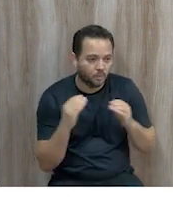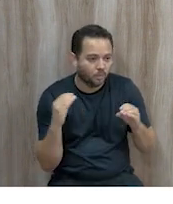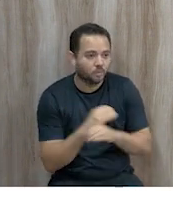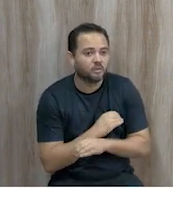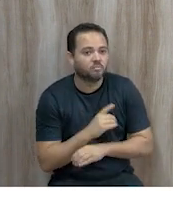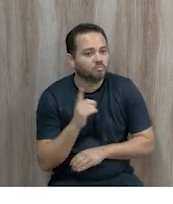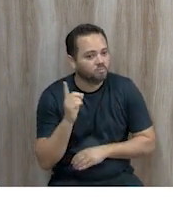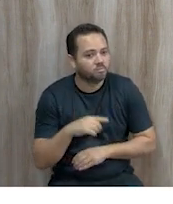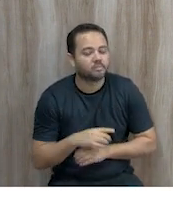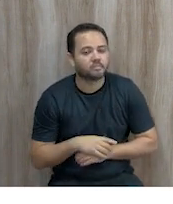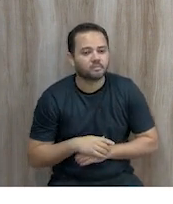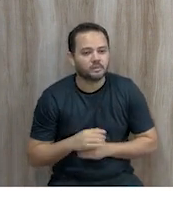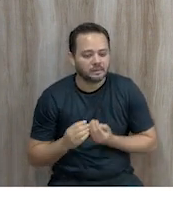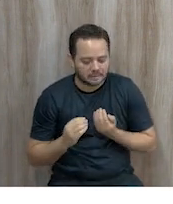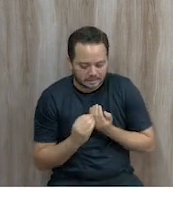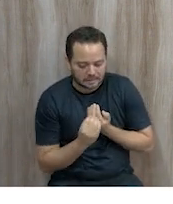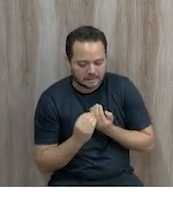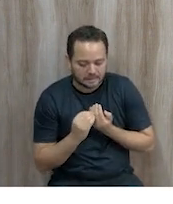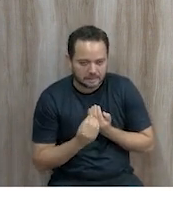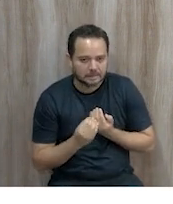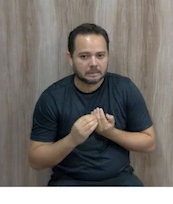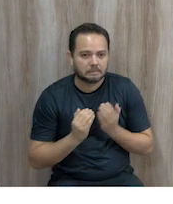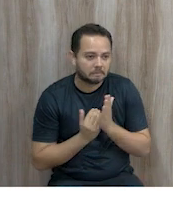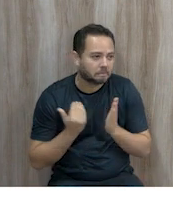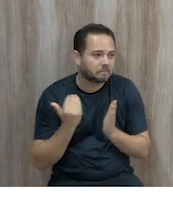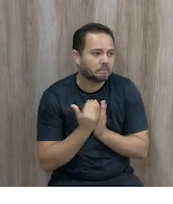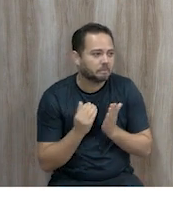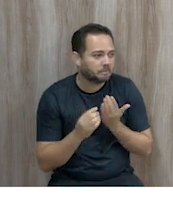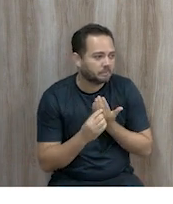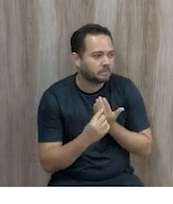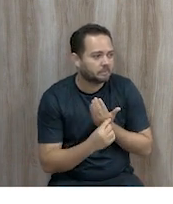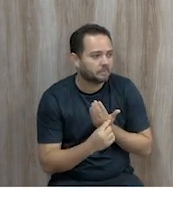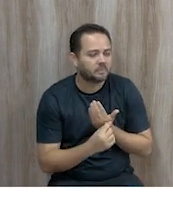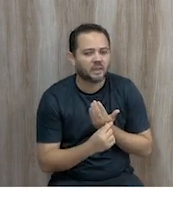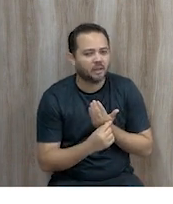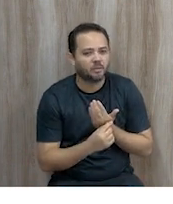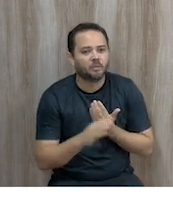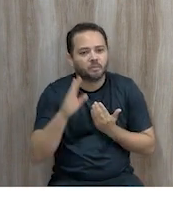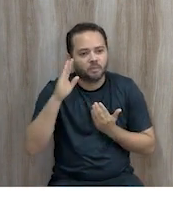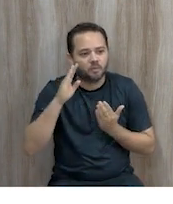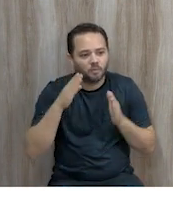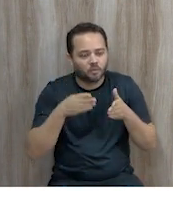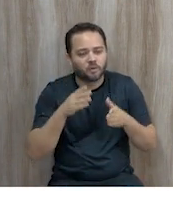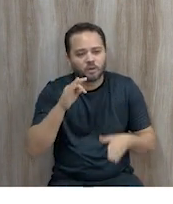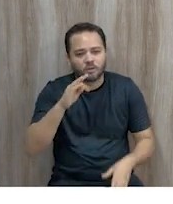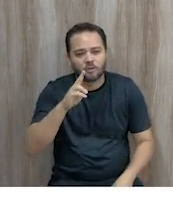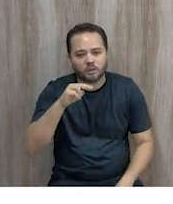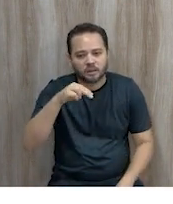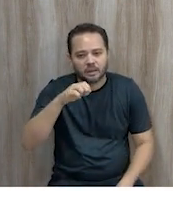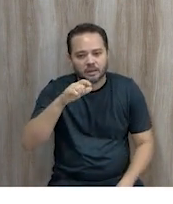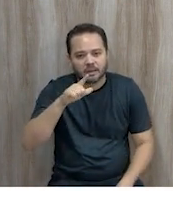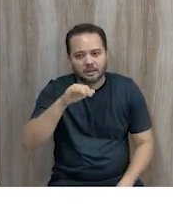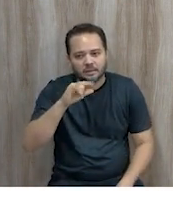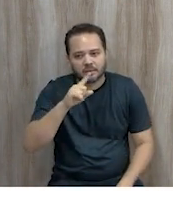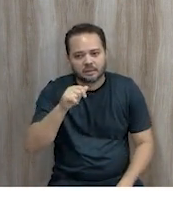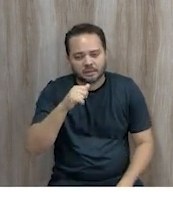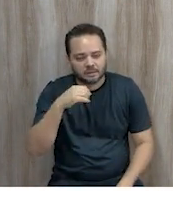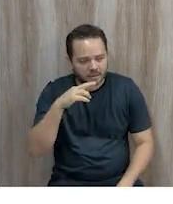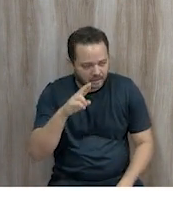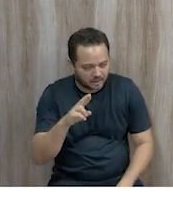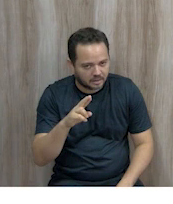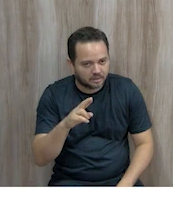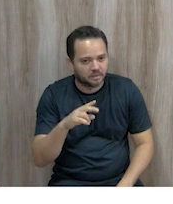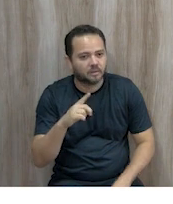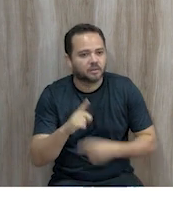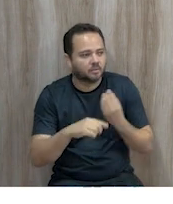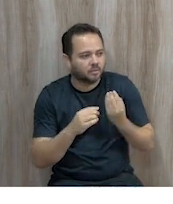Então, para não mexer ainda mais nessa papila que já sofreu muito, a ideia era tunelizar essa região e fazer uma incisão